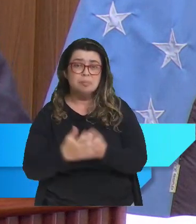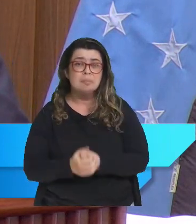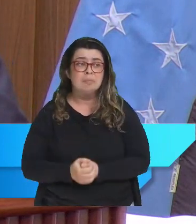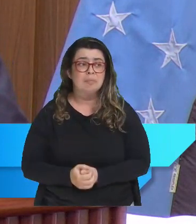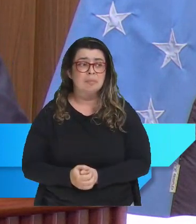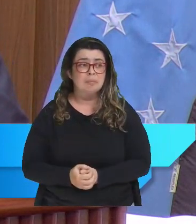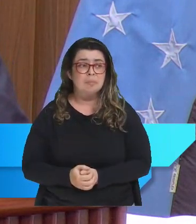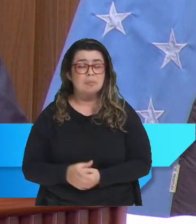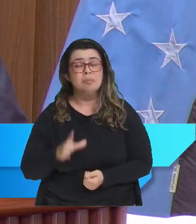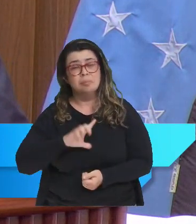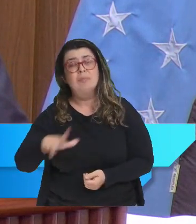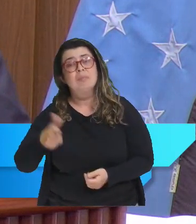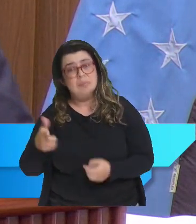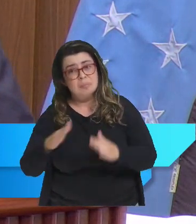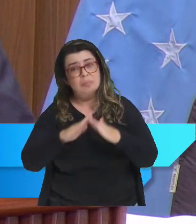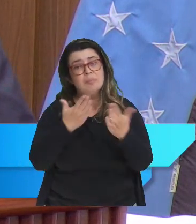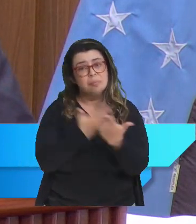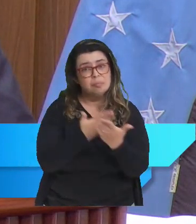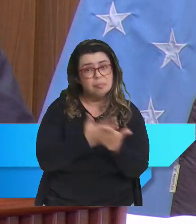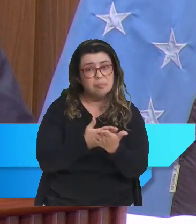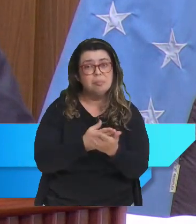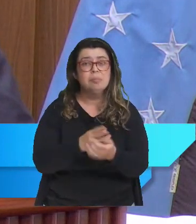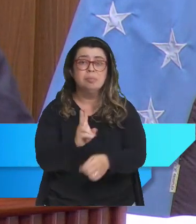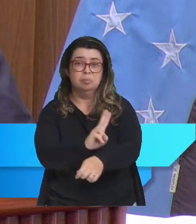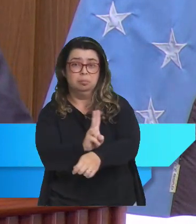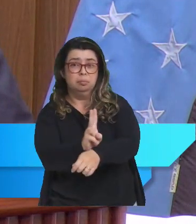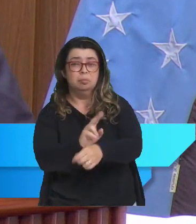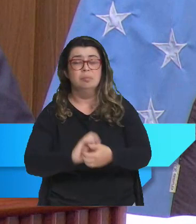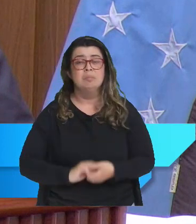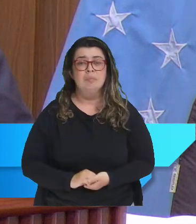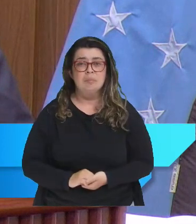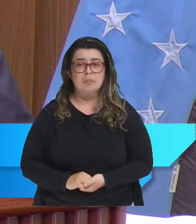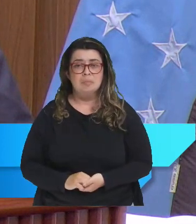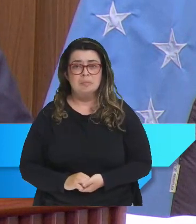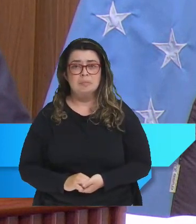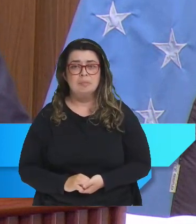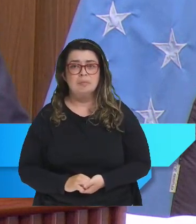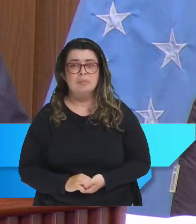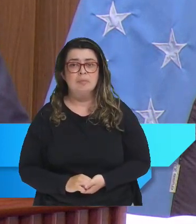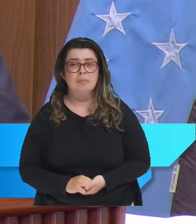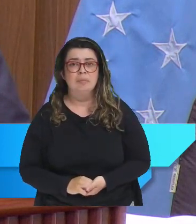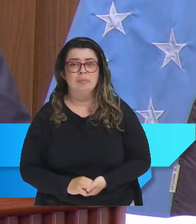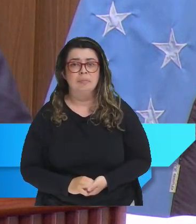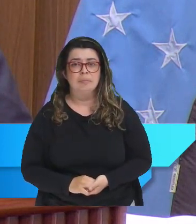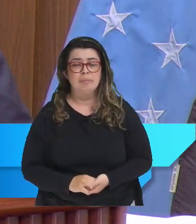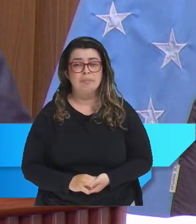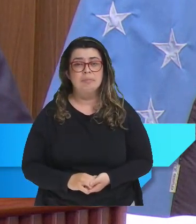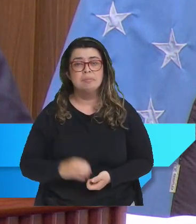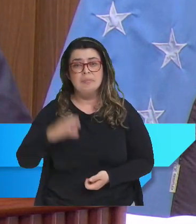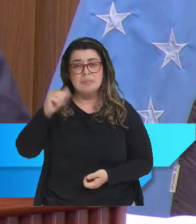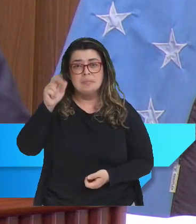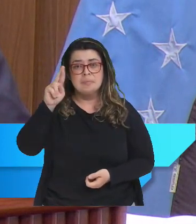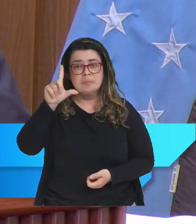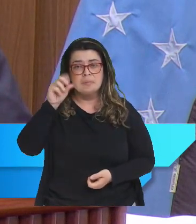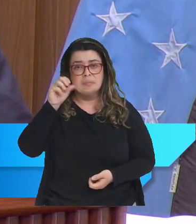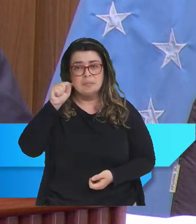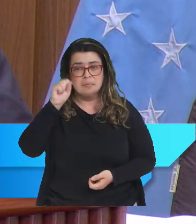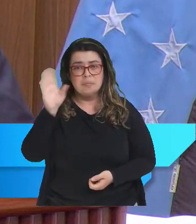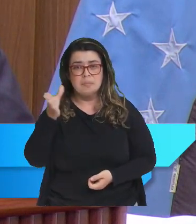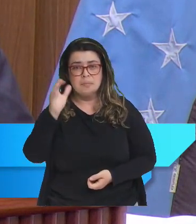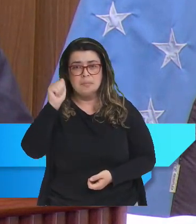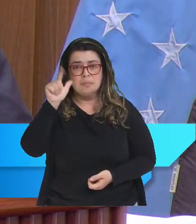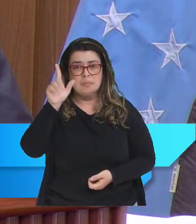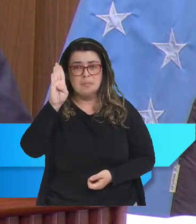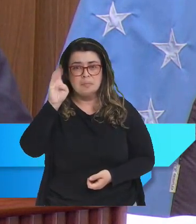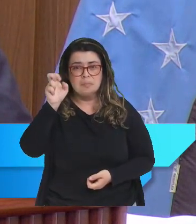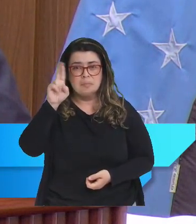outras escolas também para cuidar, e algumas escolas também têm esse problema. Mas ali no Carlos Alberto, na Escola Estadual Carlos Alberto de Oliveira,